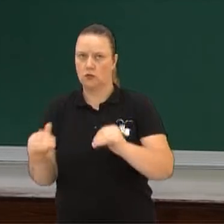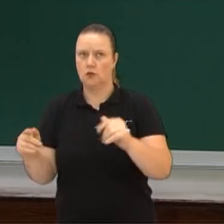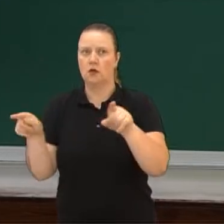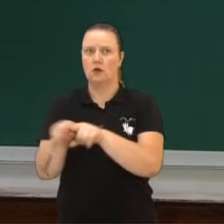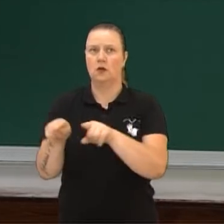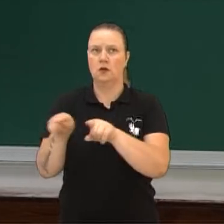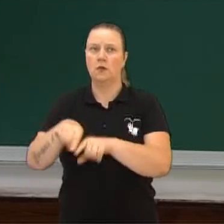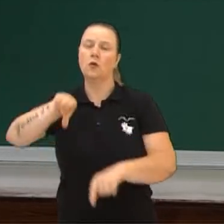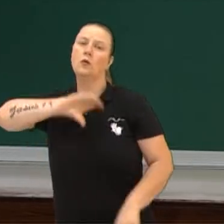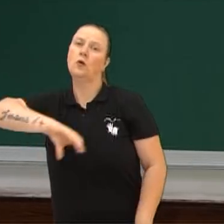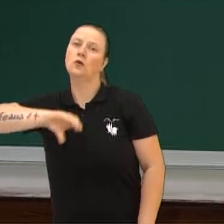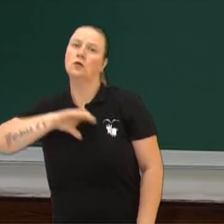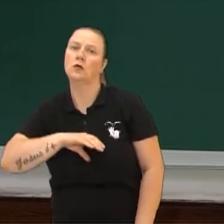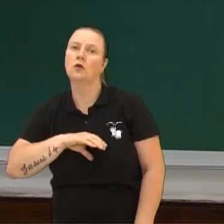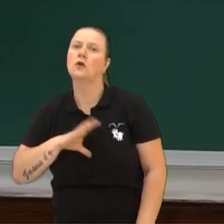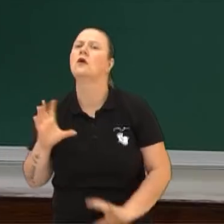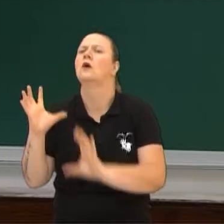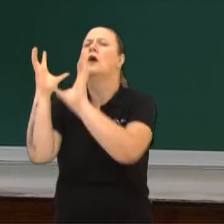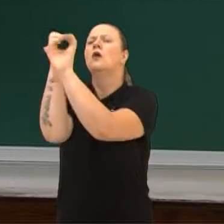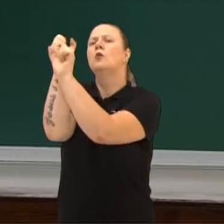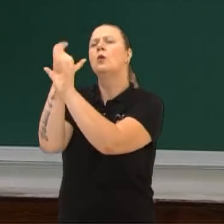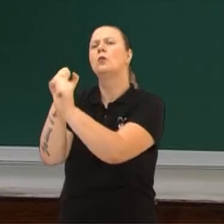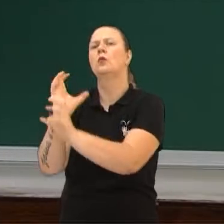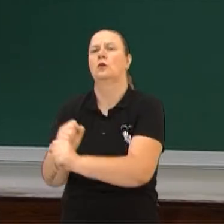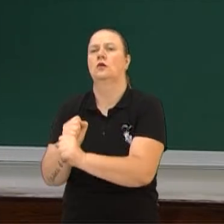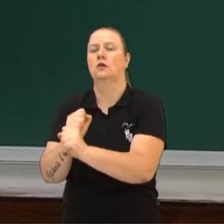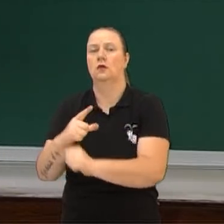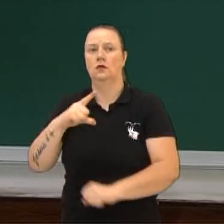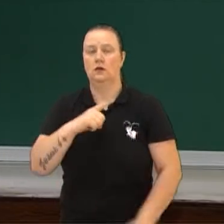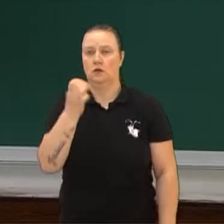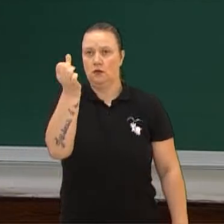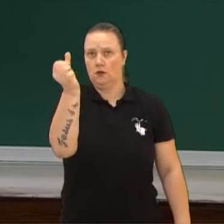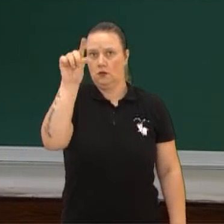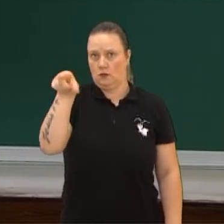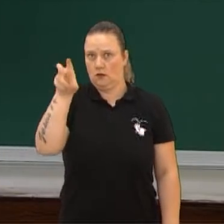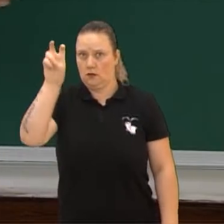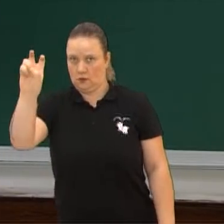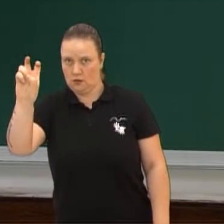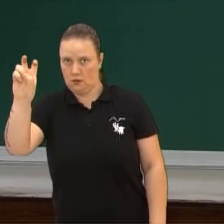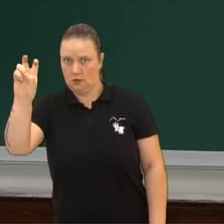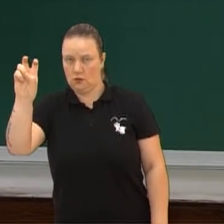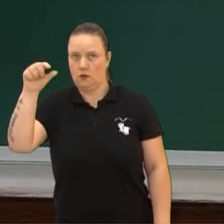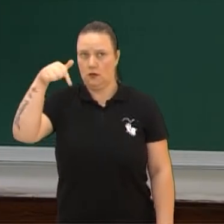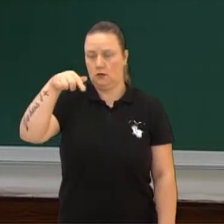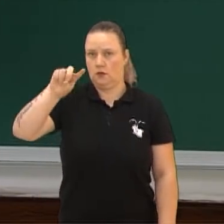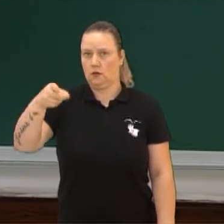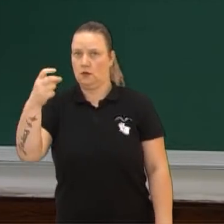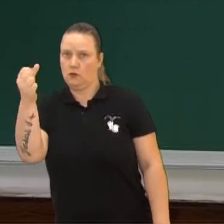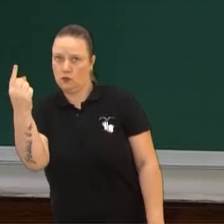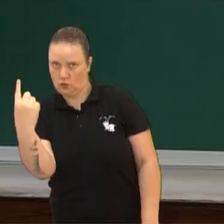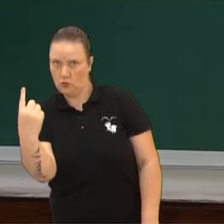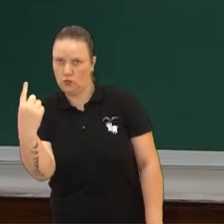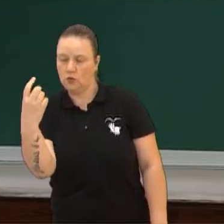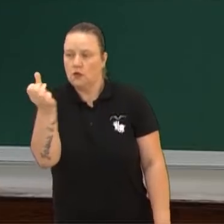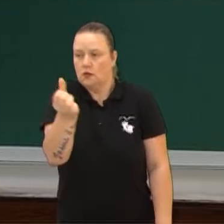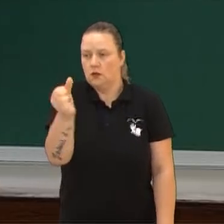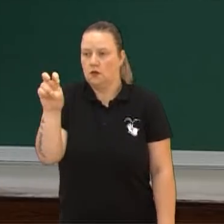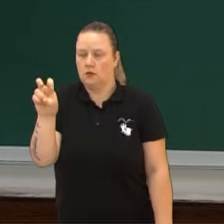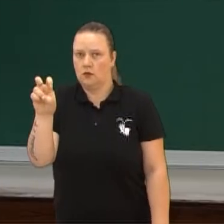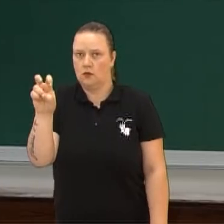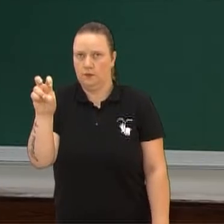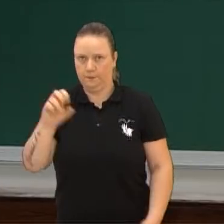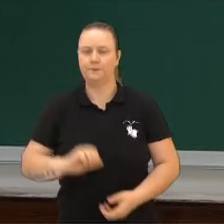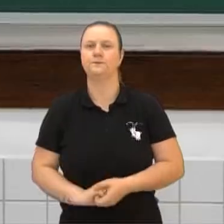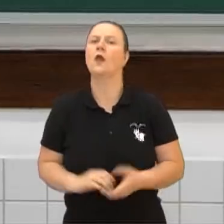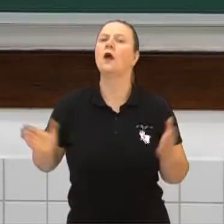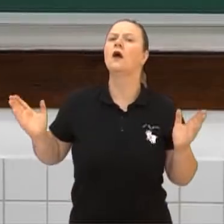português, de cada ano ali. Então, nós temos lá 6,5, 7,1 e 6,5. Então,